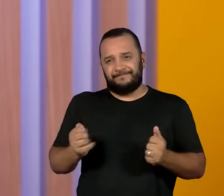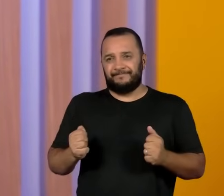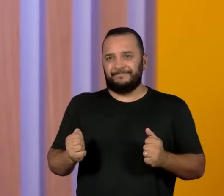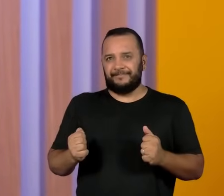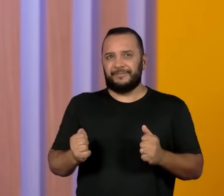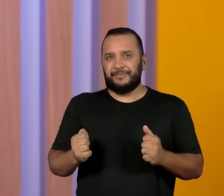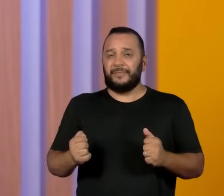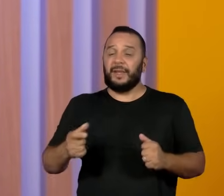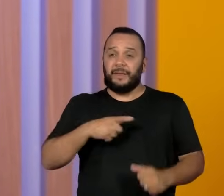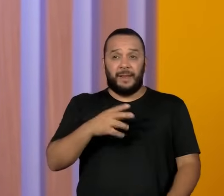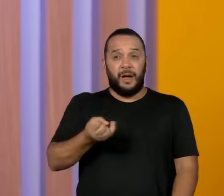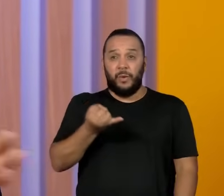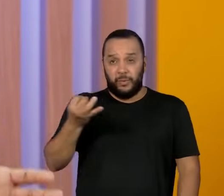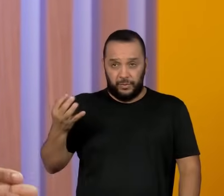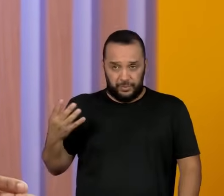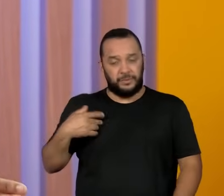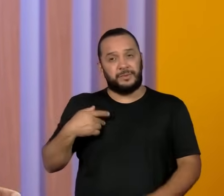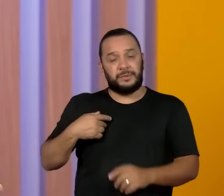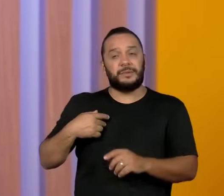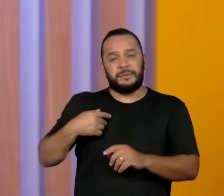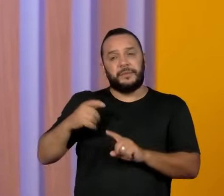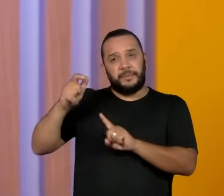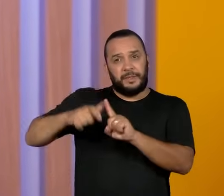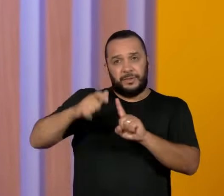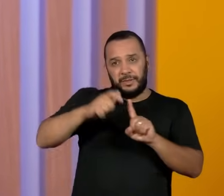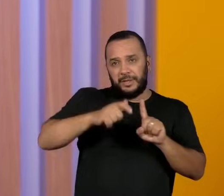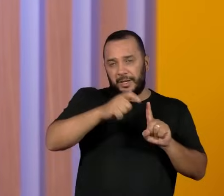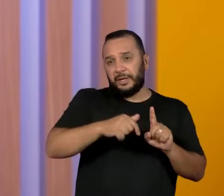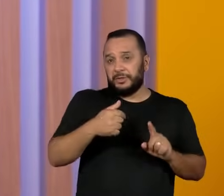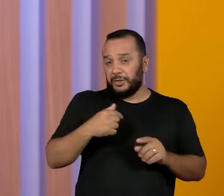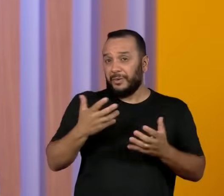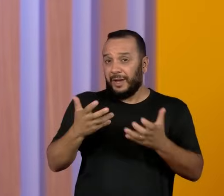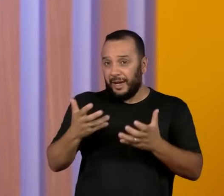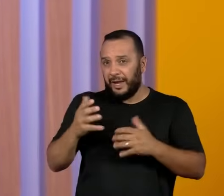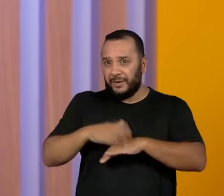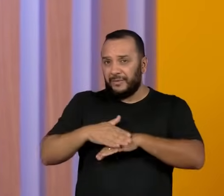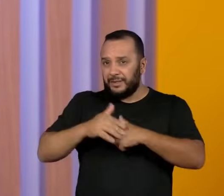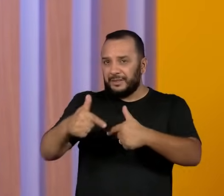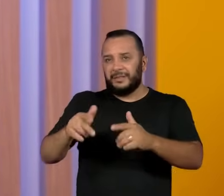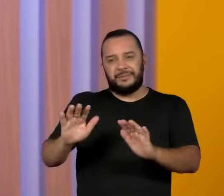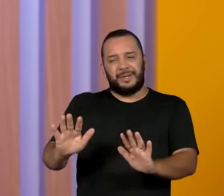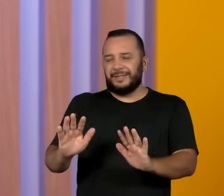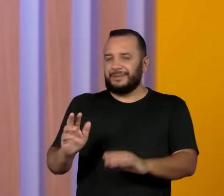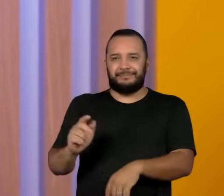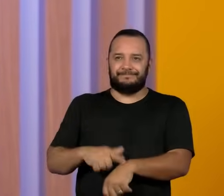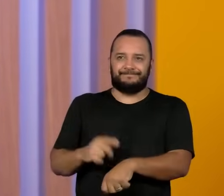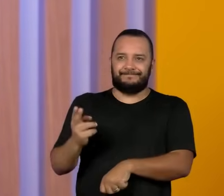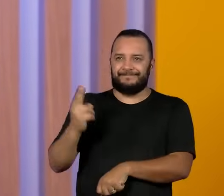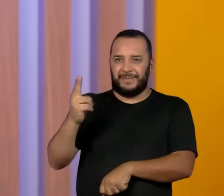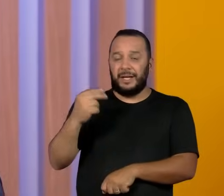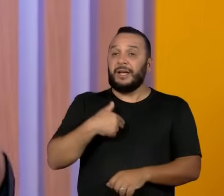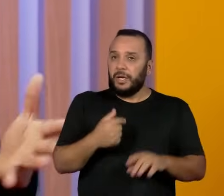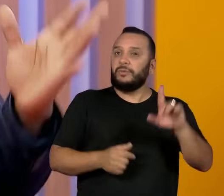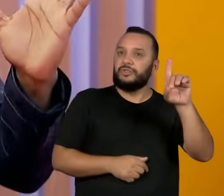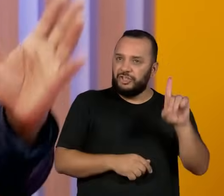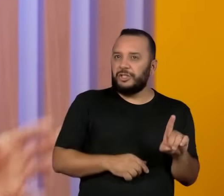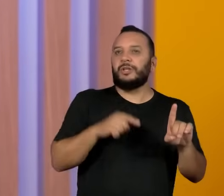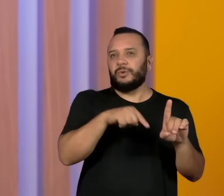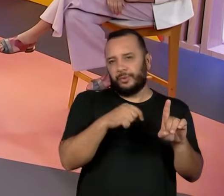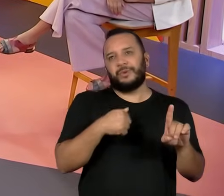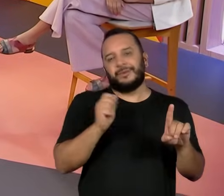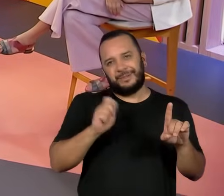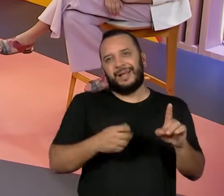personagens que eu gostaria de fazer e que esse tempo histórico eu não poderei fazê-los. E aí, dirigindo, roteirizando, eu vou poder criar essas